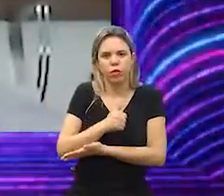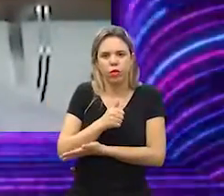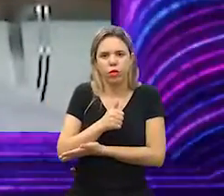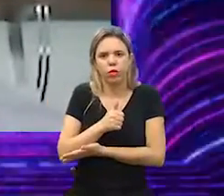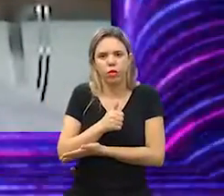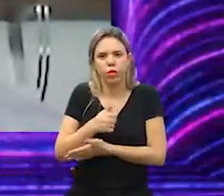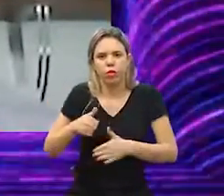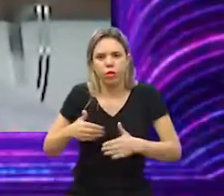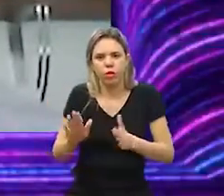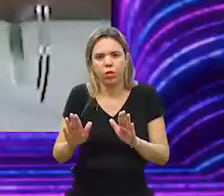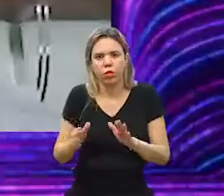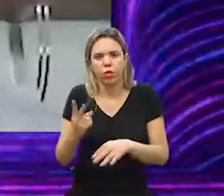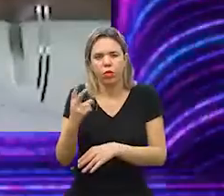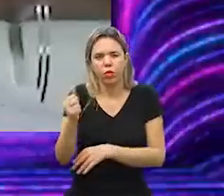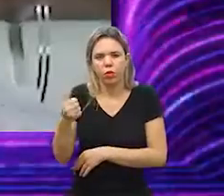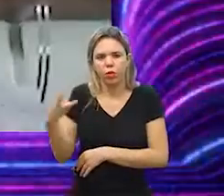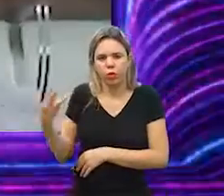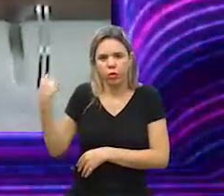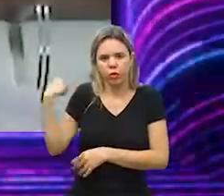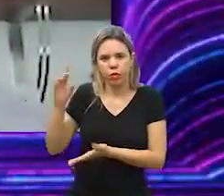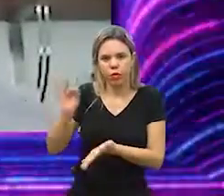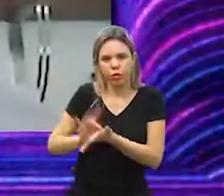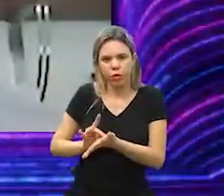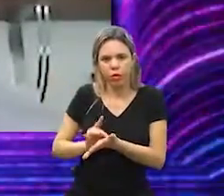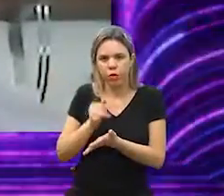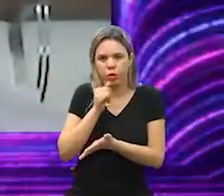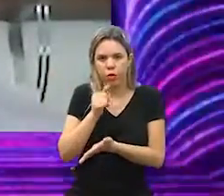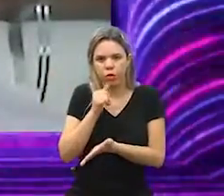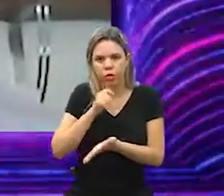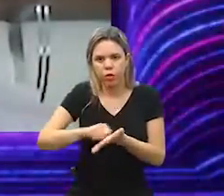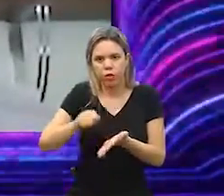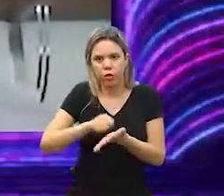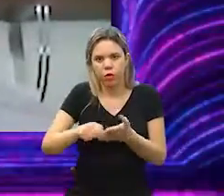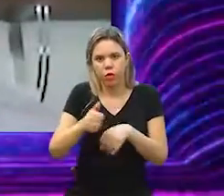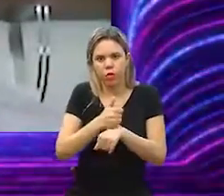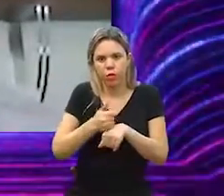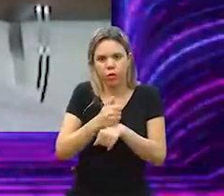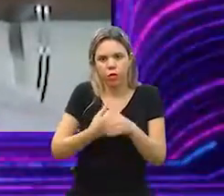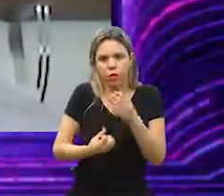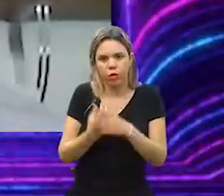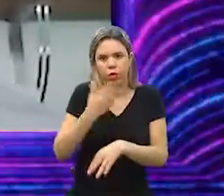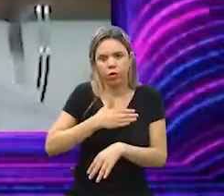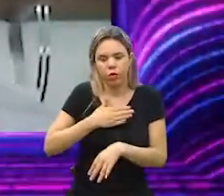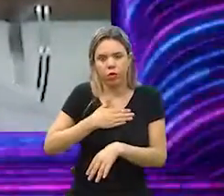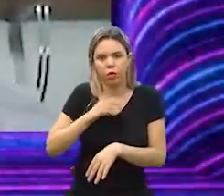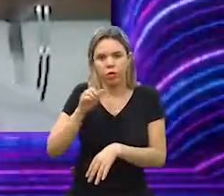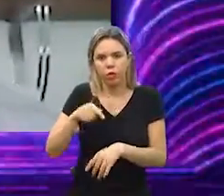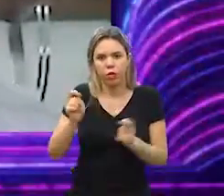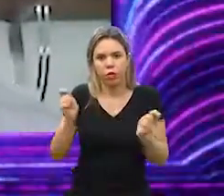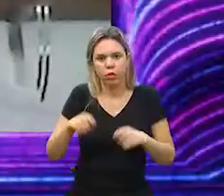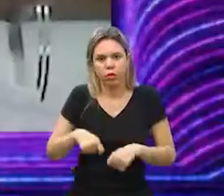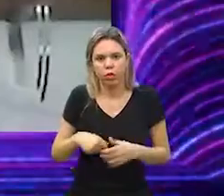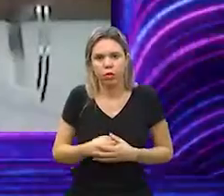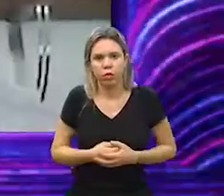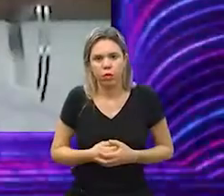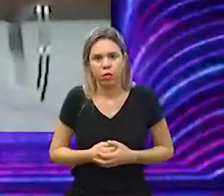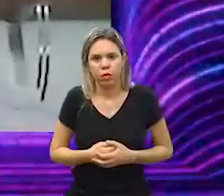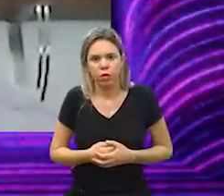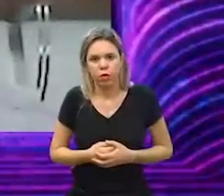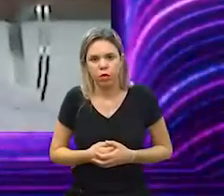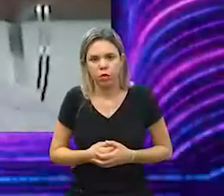em 2013, eu efetivamente enveredei como escritor profissional, né? E a minha carreira deu